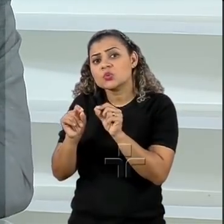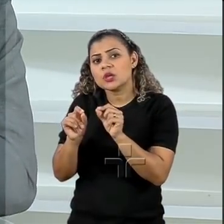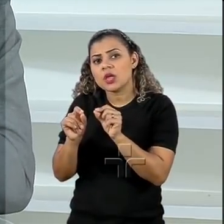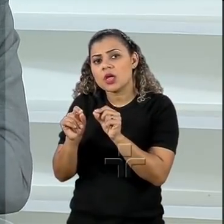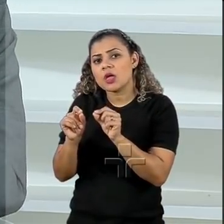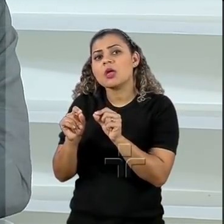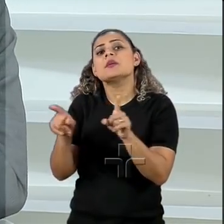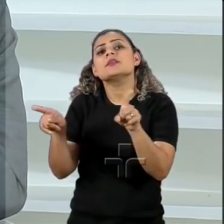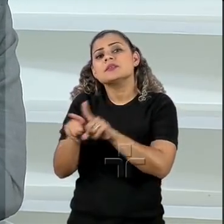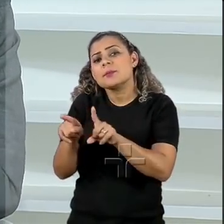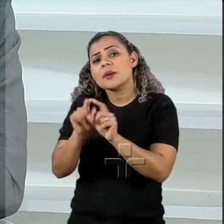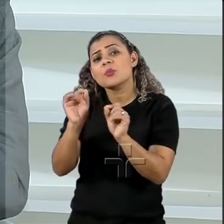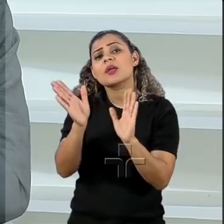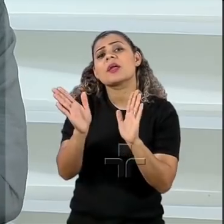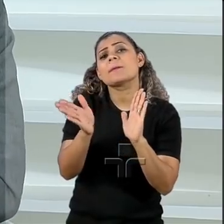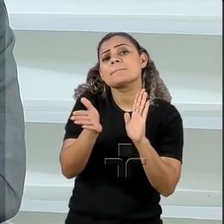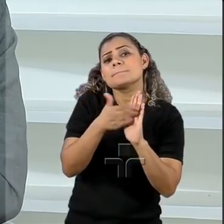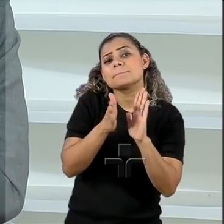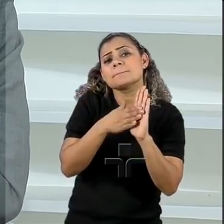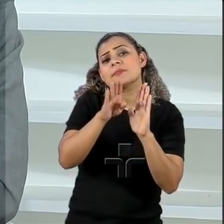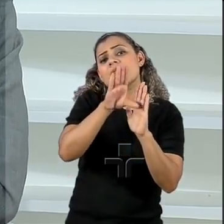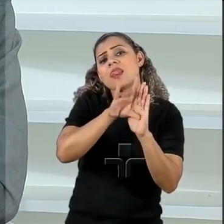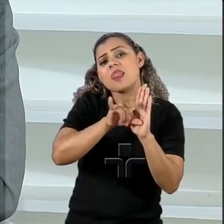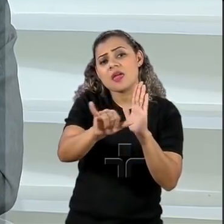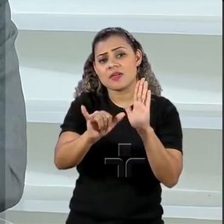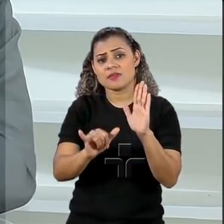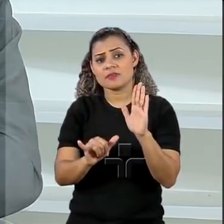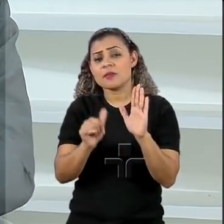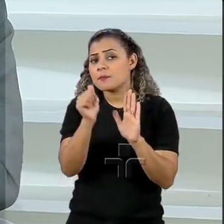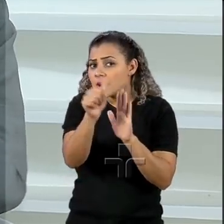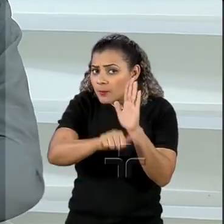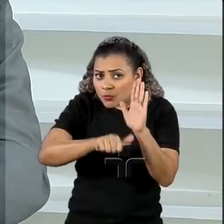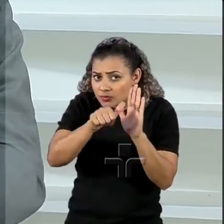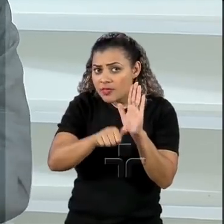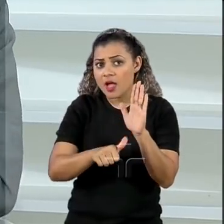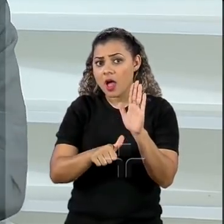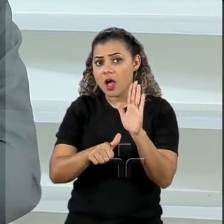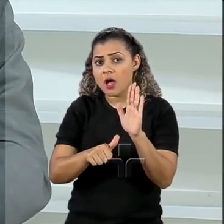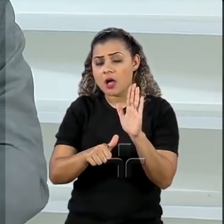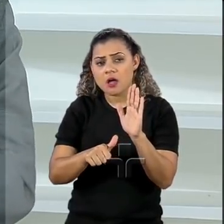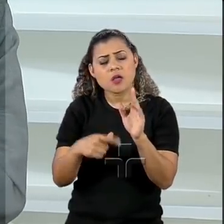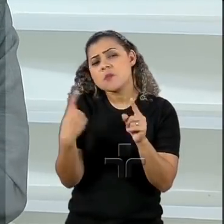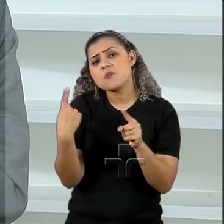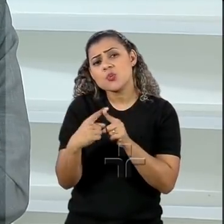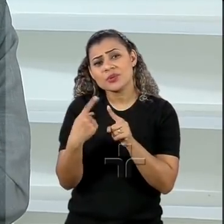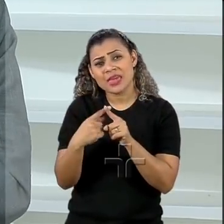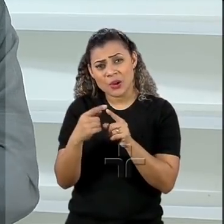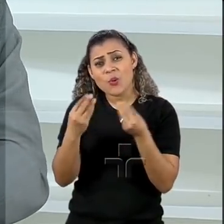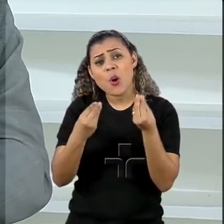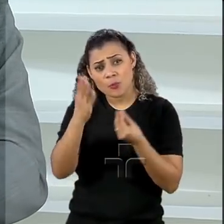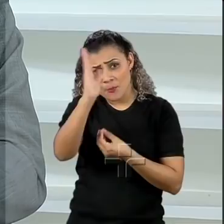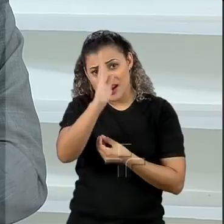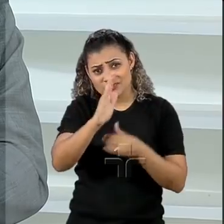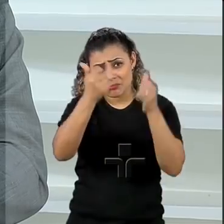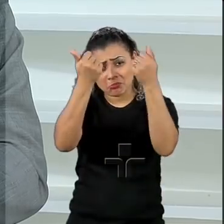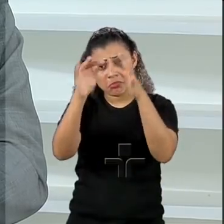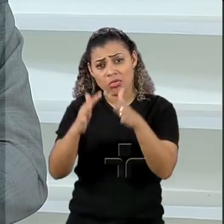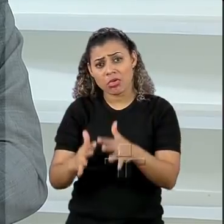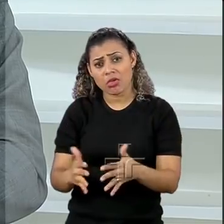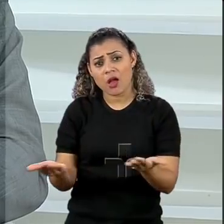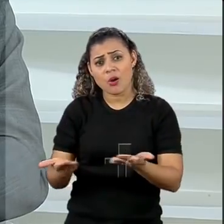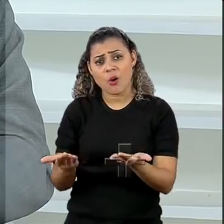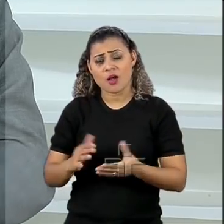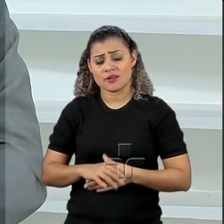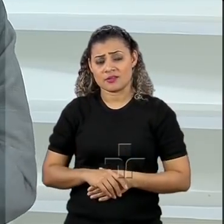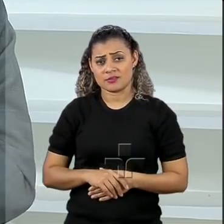da construção de políticas públicas que altere o quadro que levou o país a esse estado de coisas onde se fala em